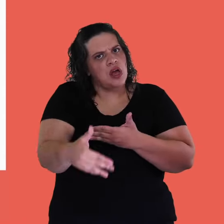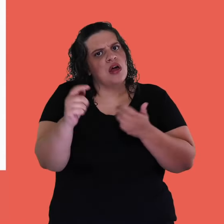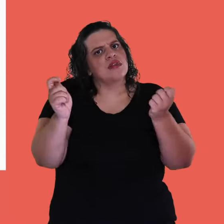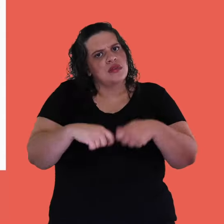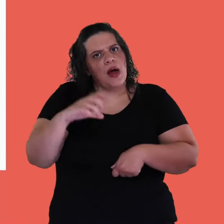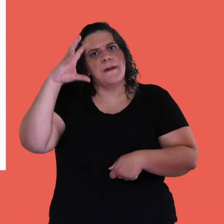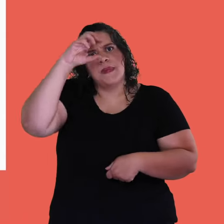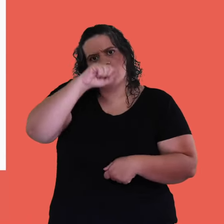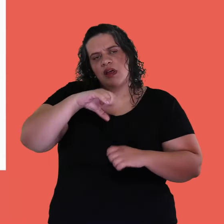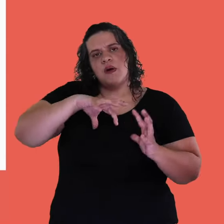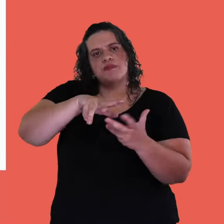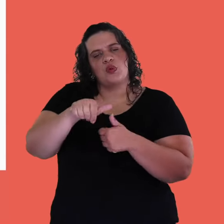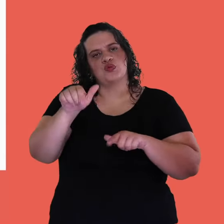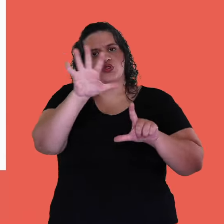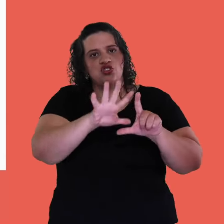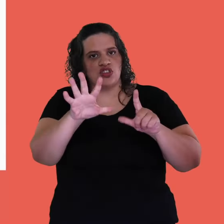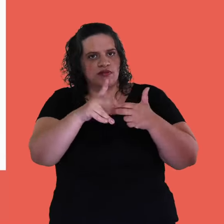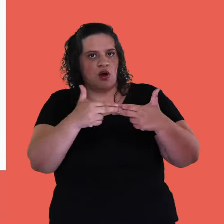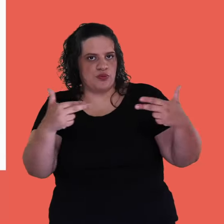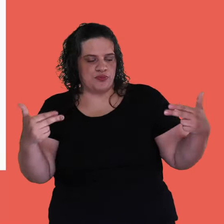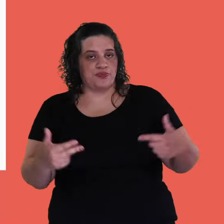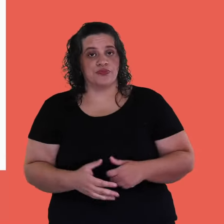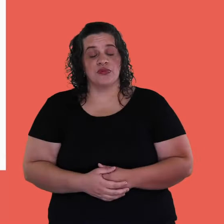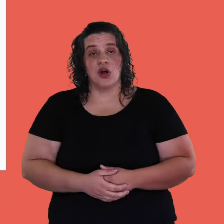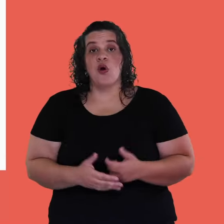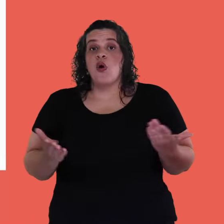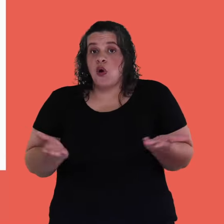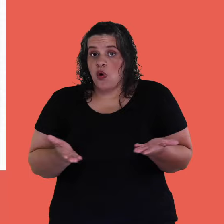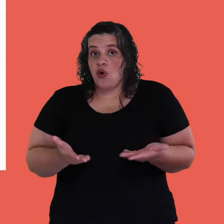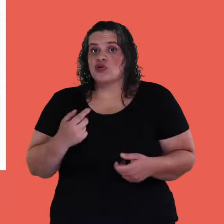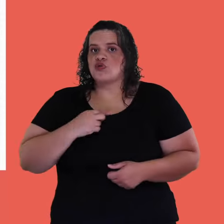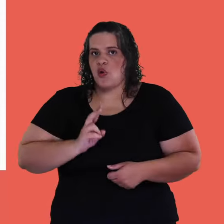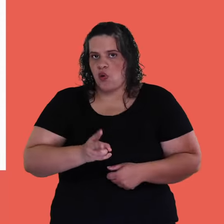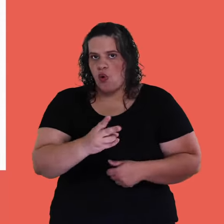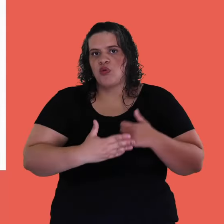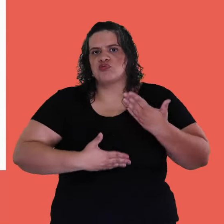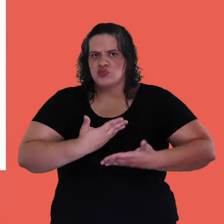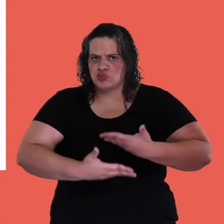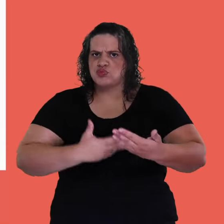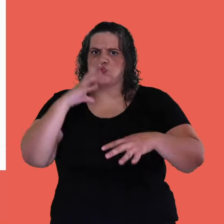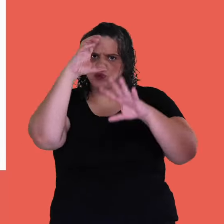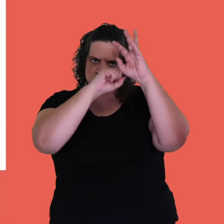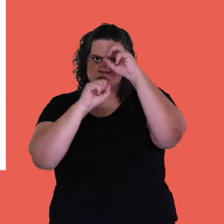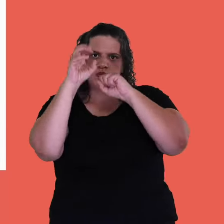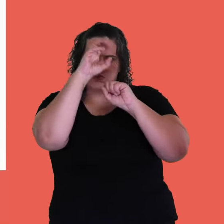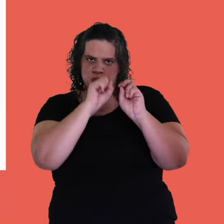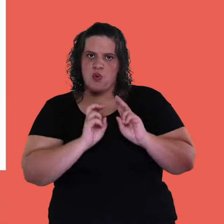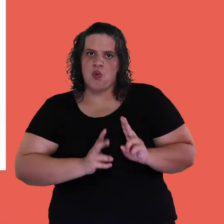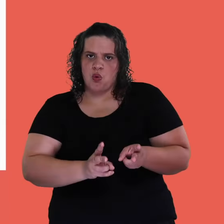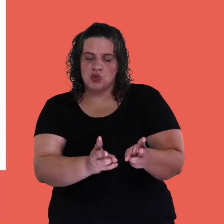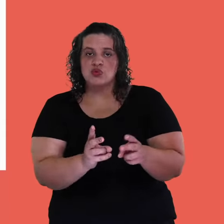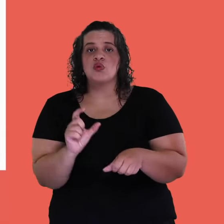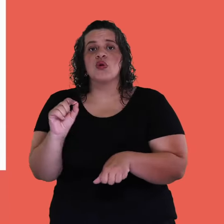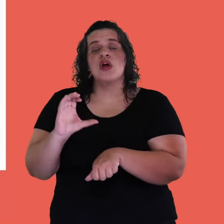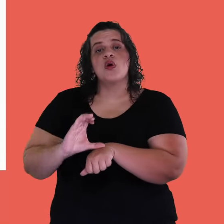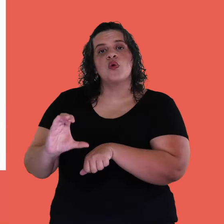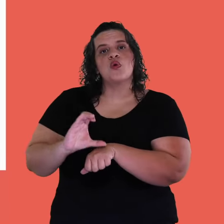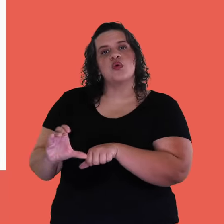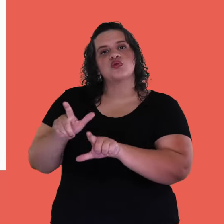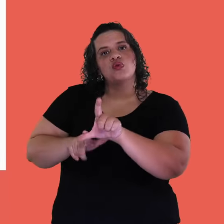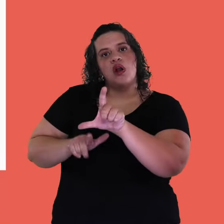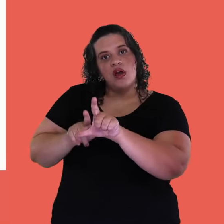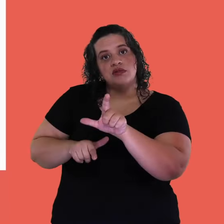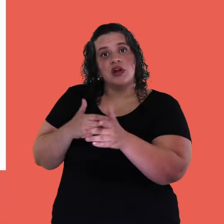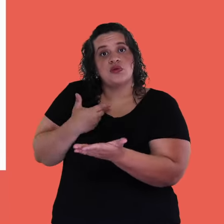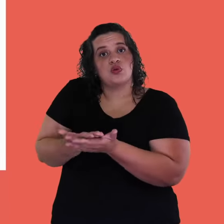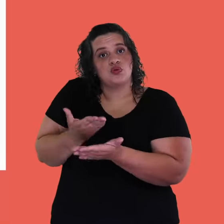mundo digital e por aí adiante. Hoje, eu dou continuidade ao meu processo de capacitação através do curso